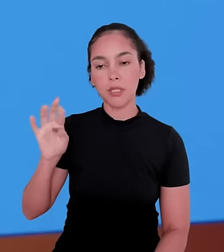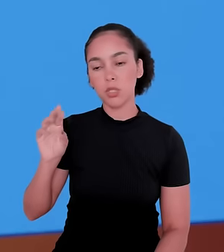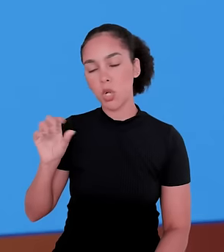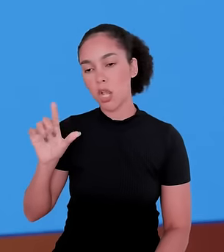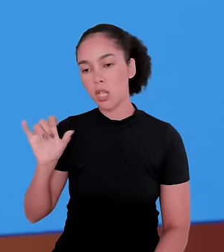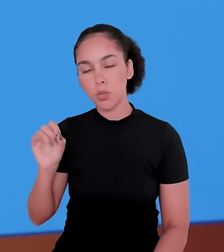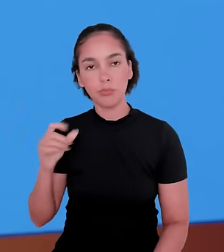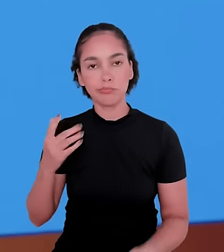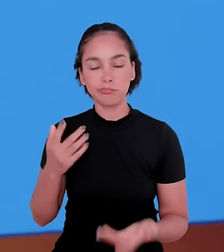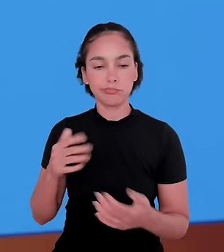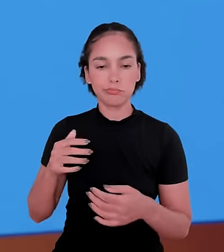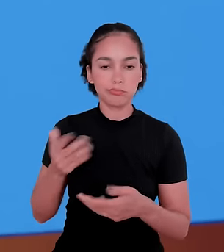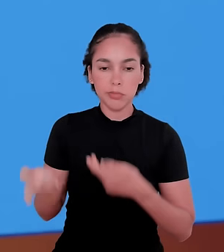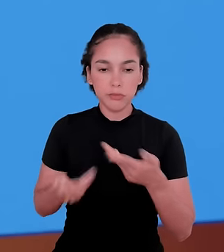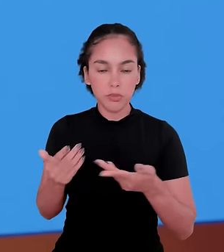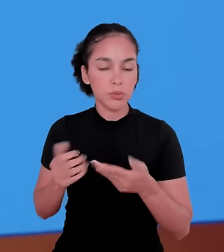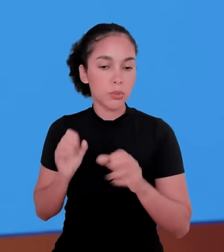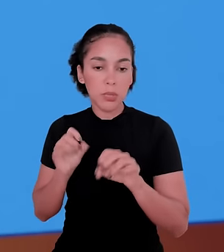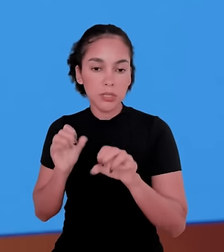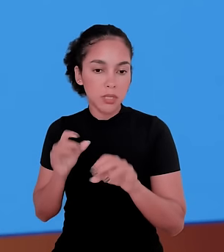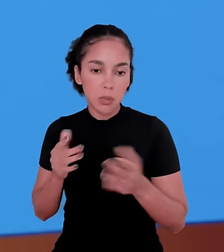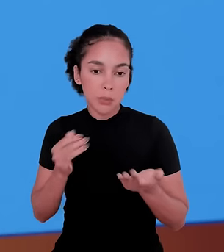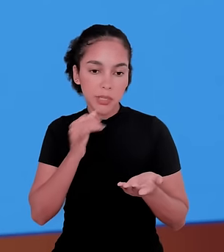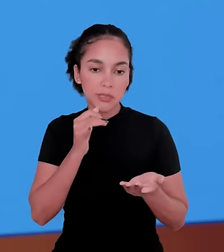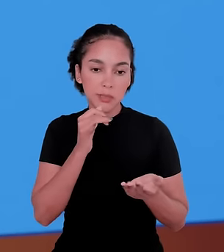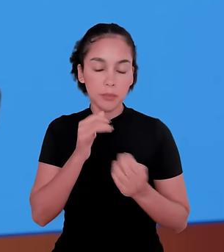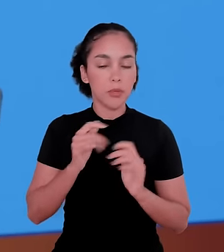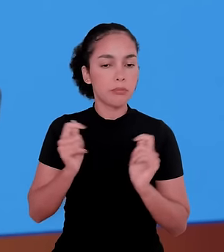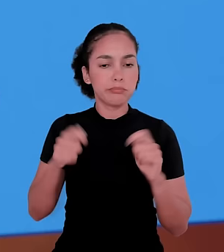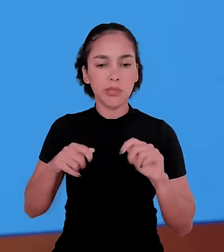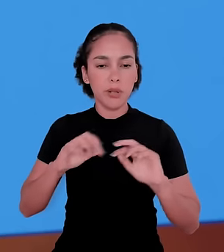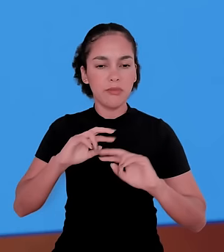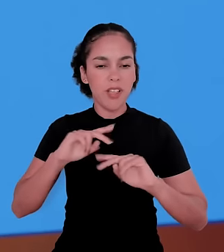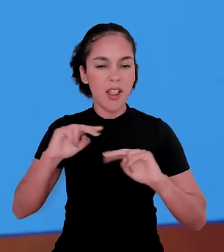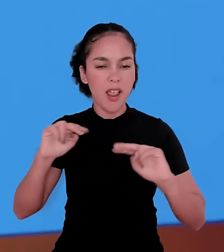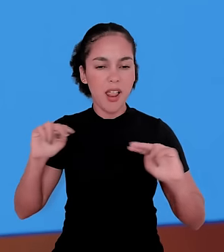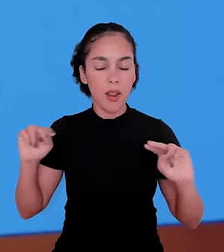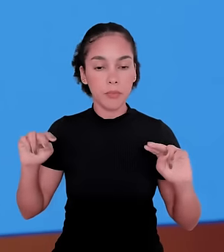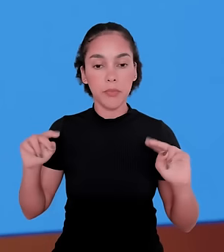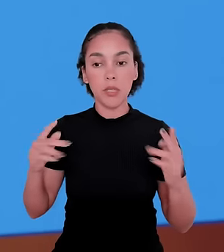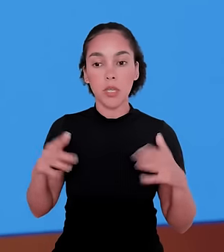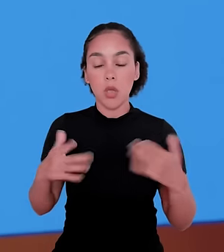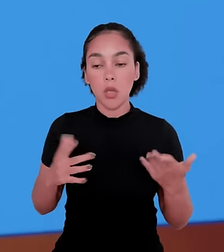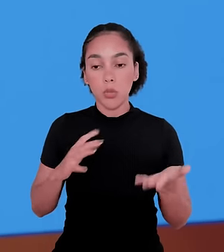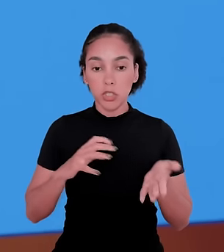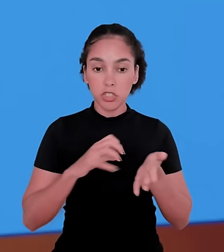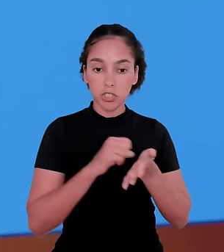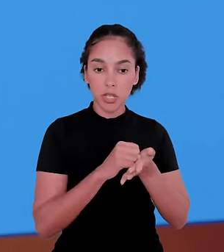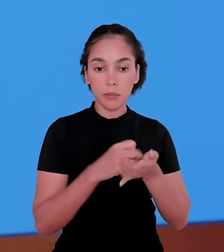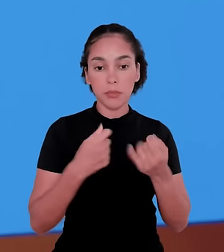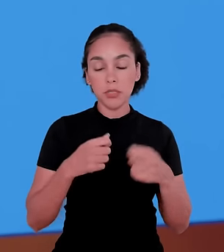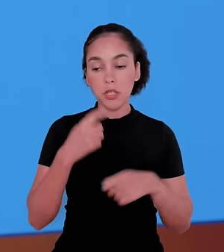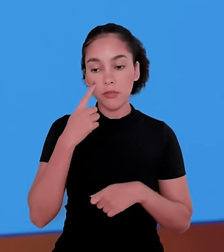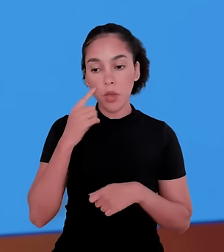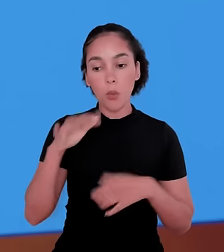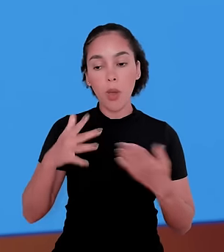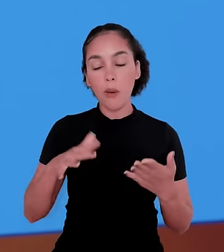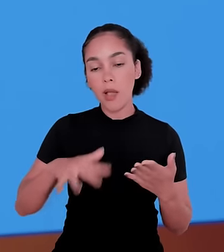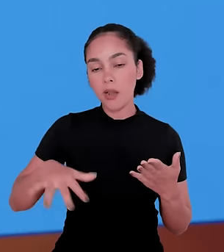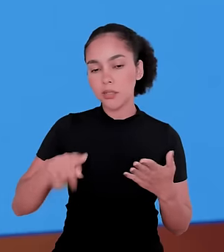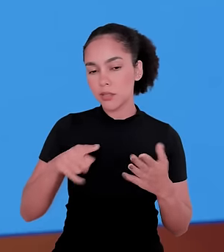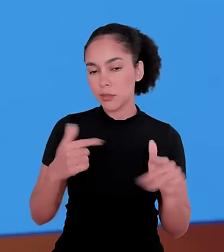por exemplo uma infinidade de de possibilidades né então quando você vai registrar você tem que verificar qual é o ramo que você vai